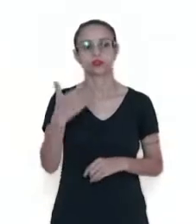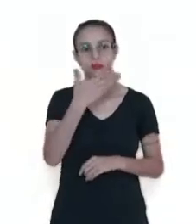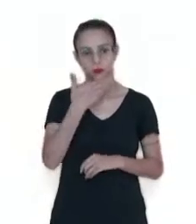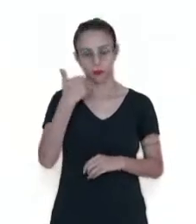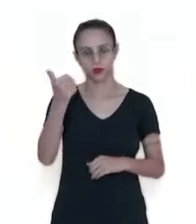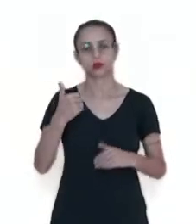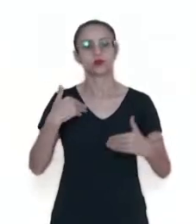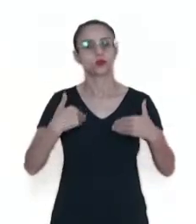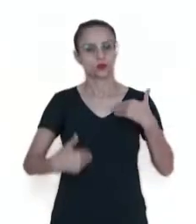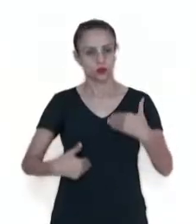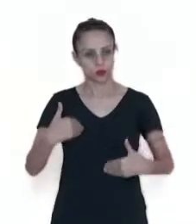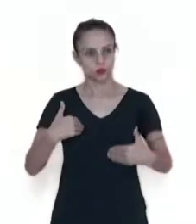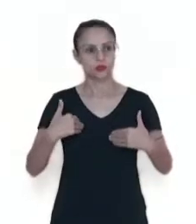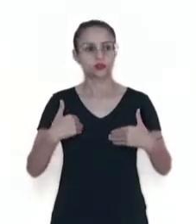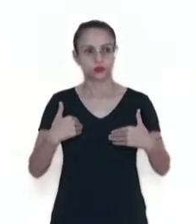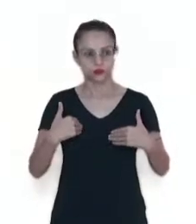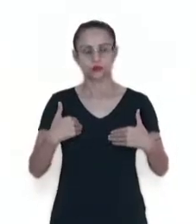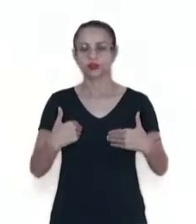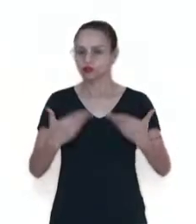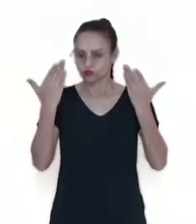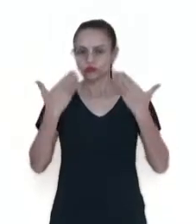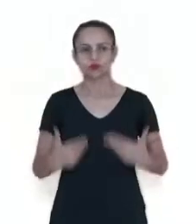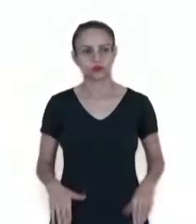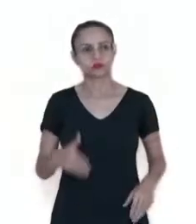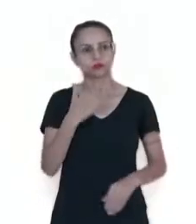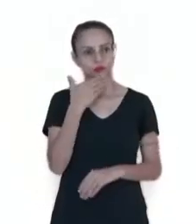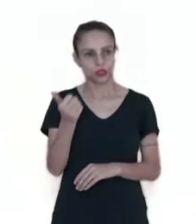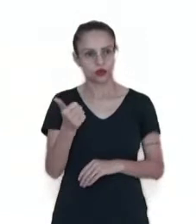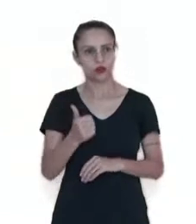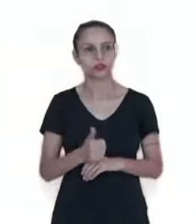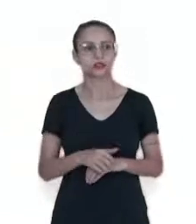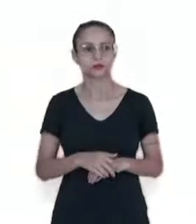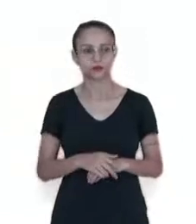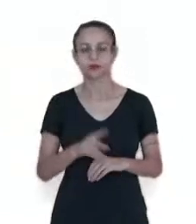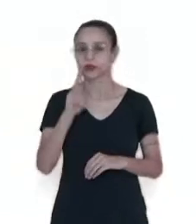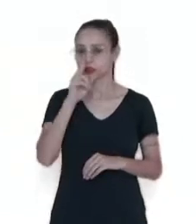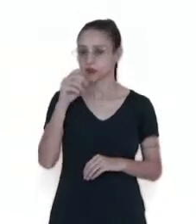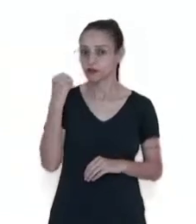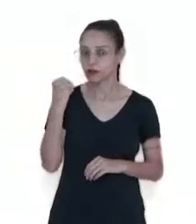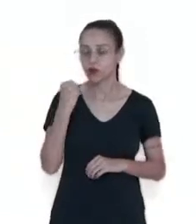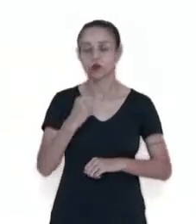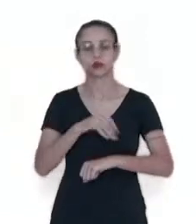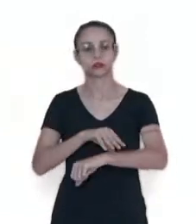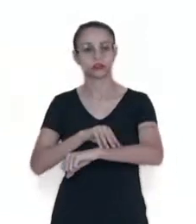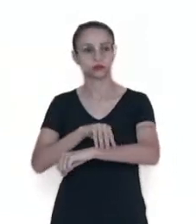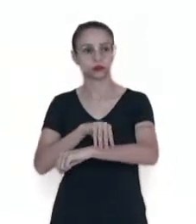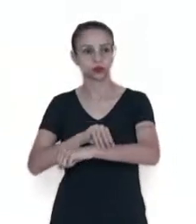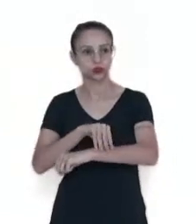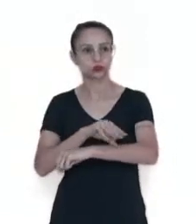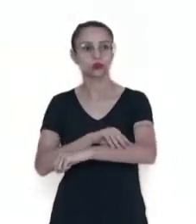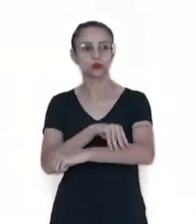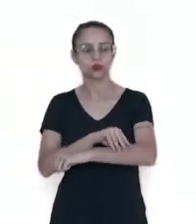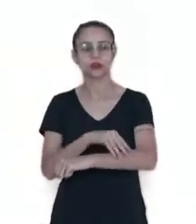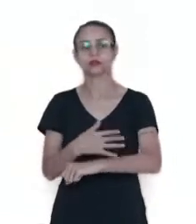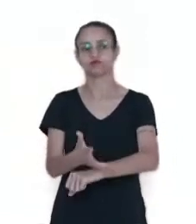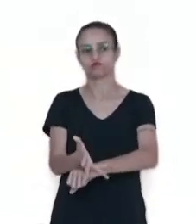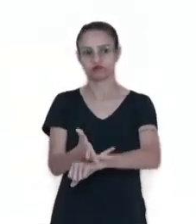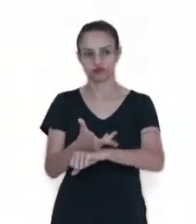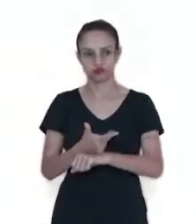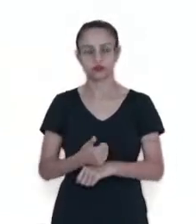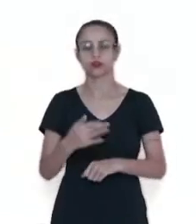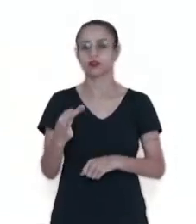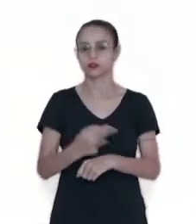Melhoria no condicionamento físico, então melhora o condicionamento físico. Nos aspectos da força muscular,